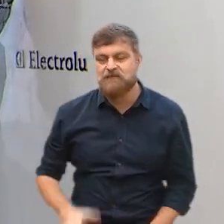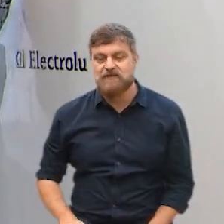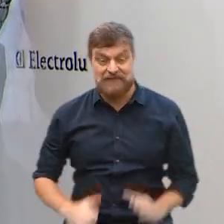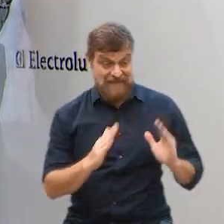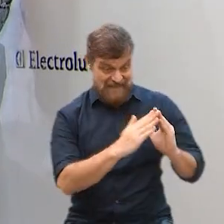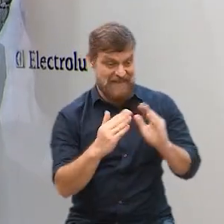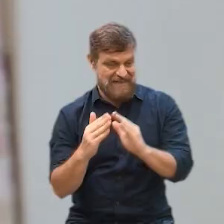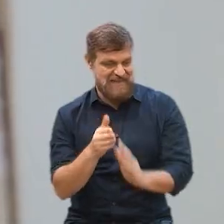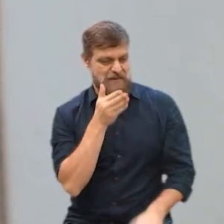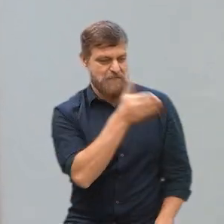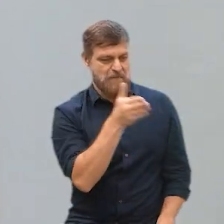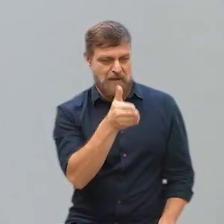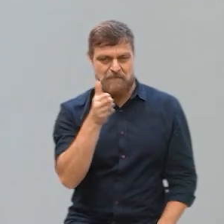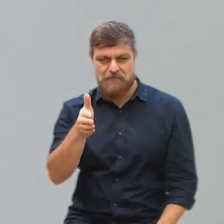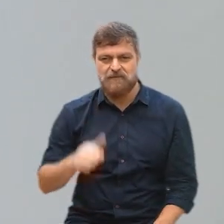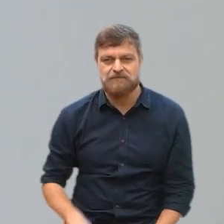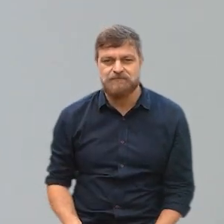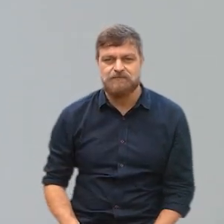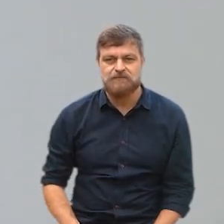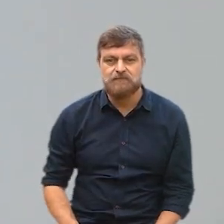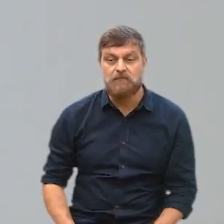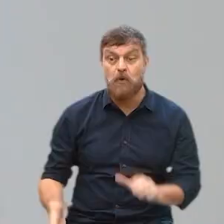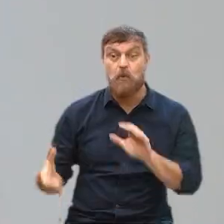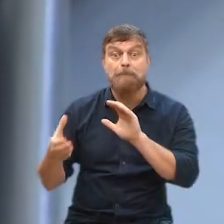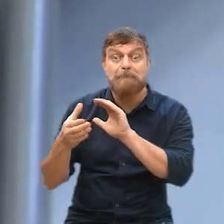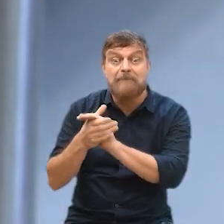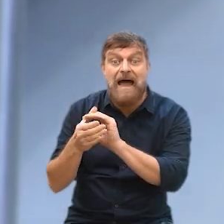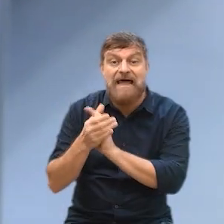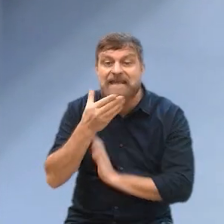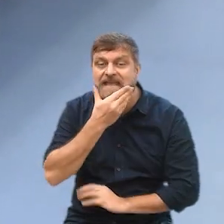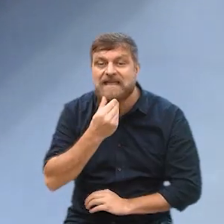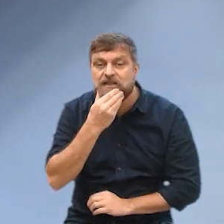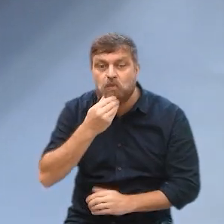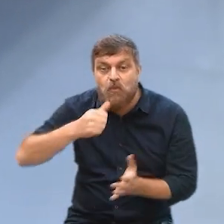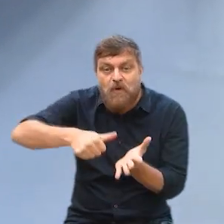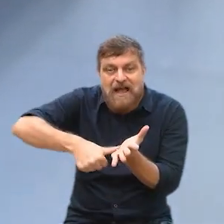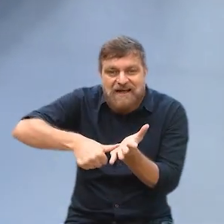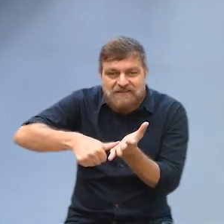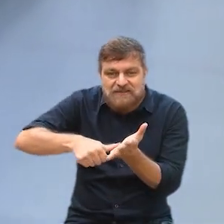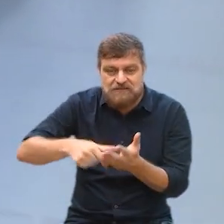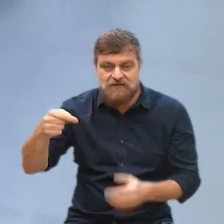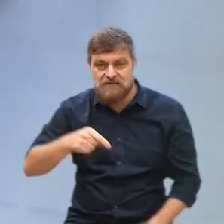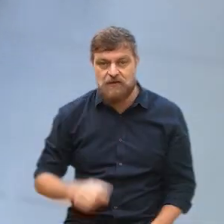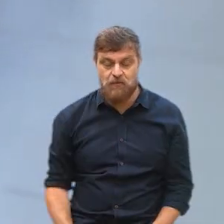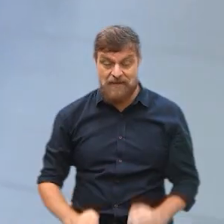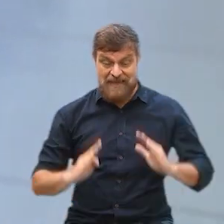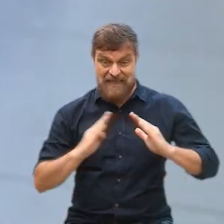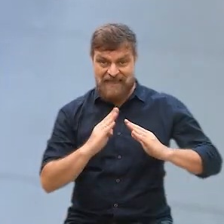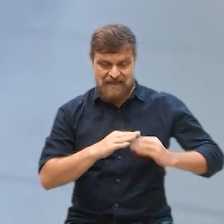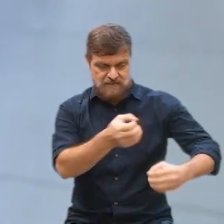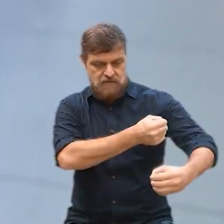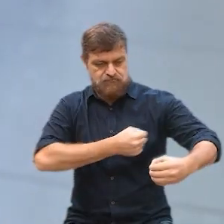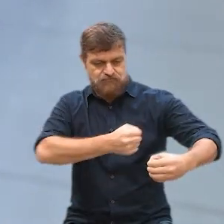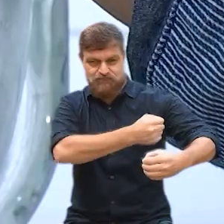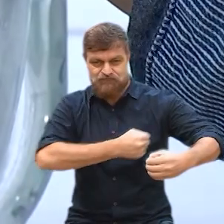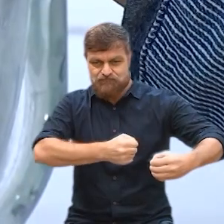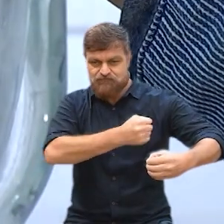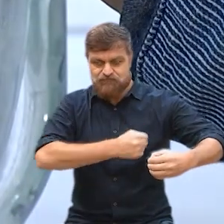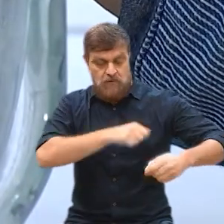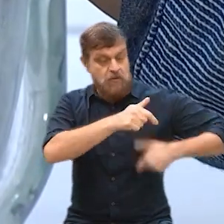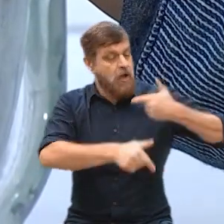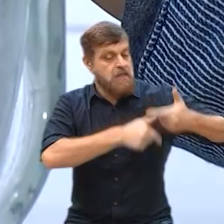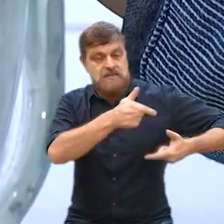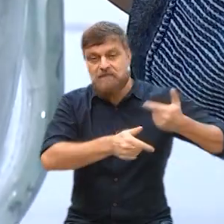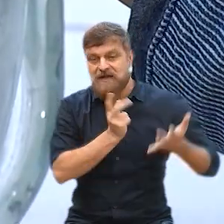casa em casa, sabe? O marido se tornou seu sócio e por muito tempo a cozinha de casa foi o seu local de trabalho e